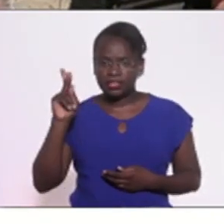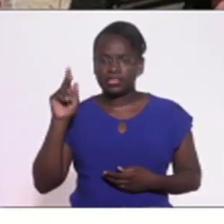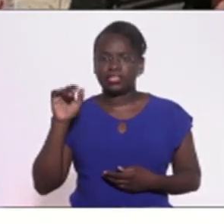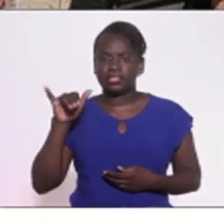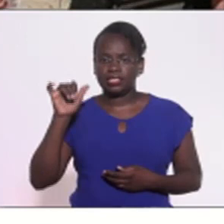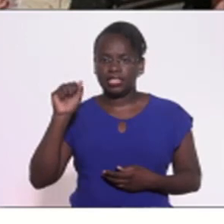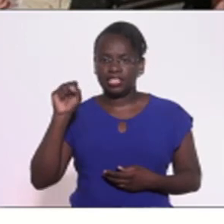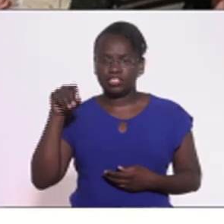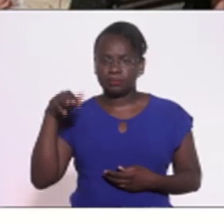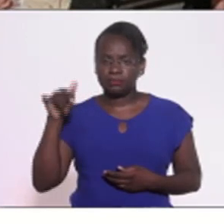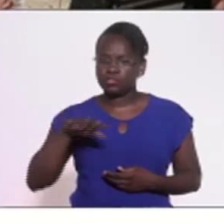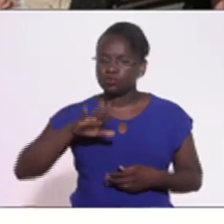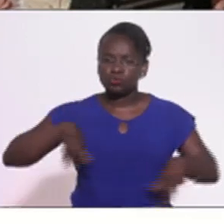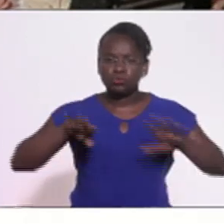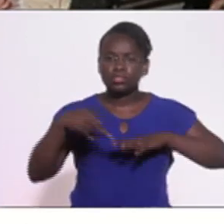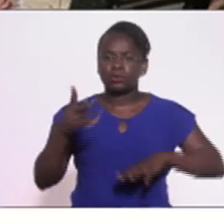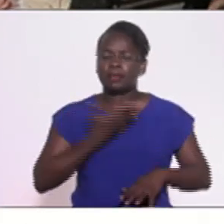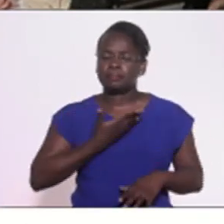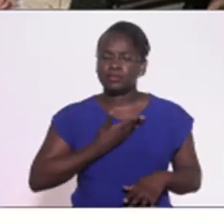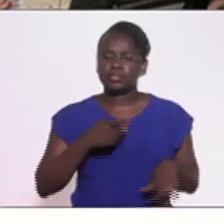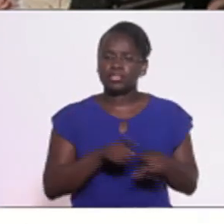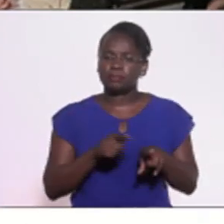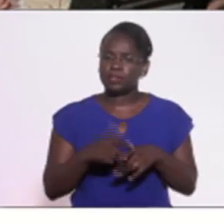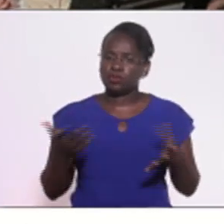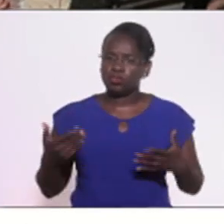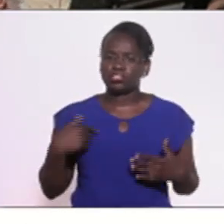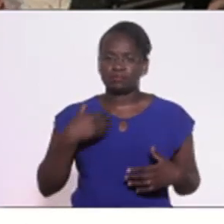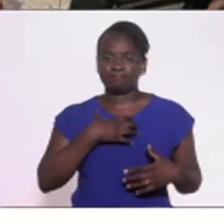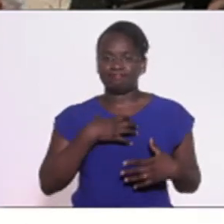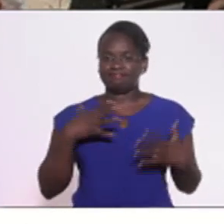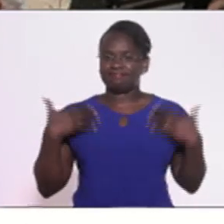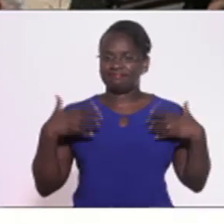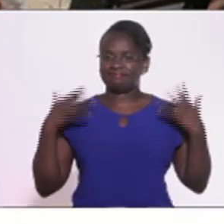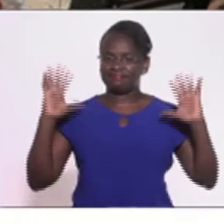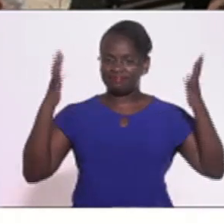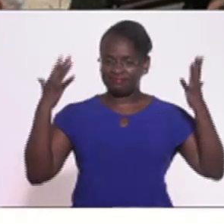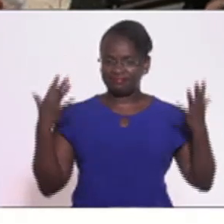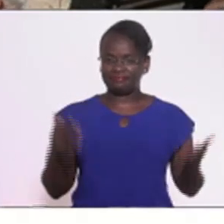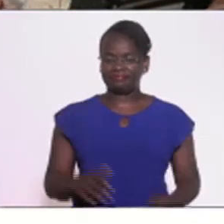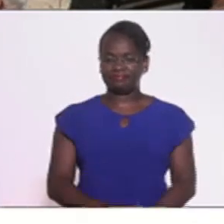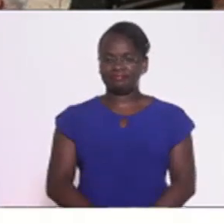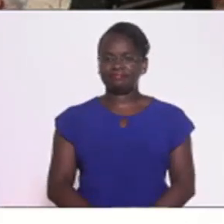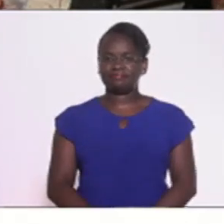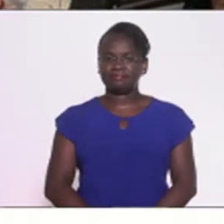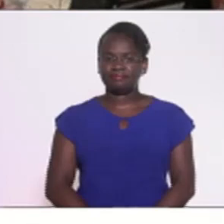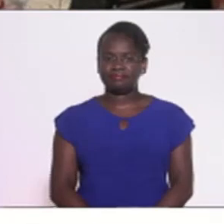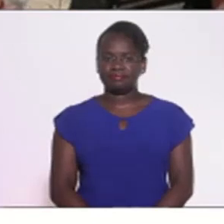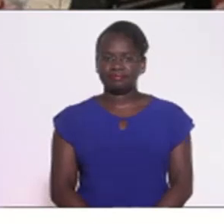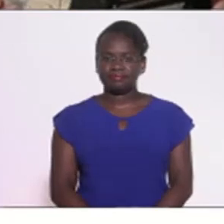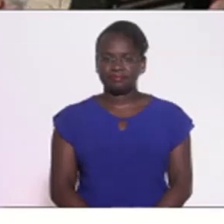seus amigos que eu tenho certeza hoje também estão com o coração em festa. Muito obrigado.